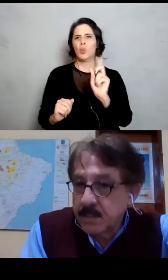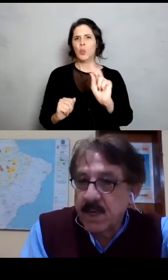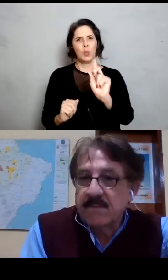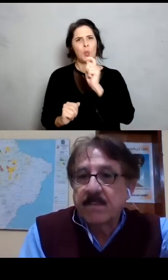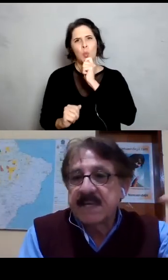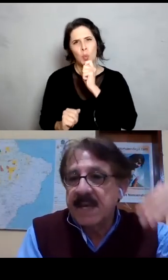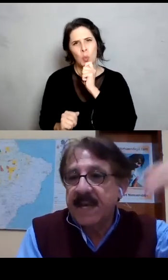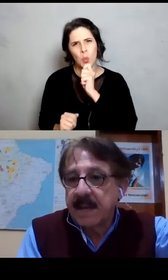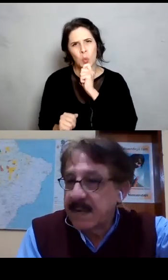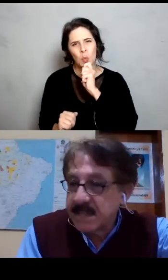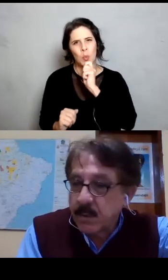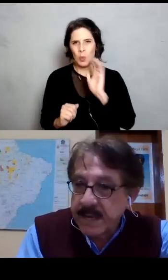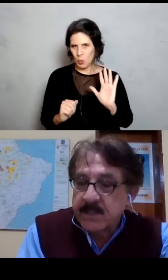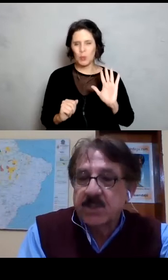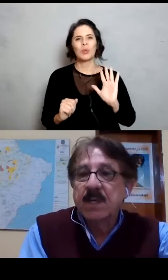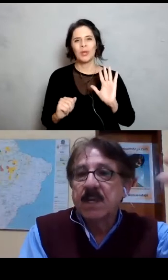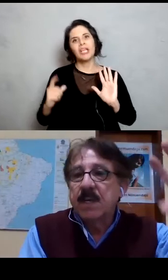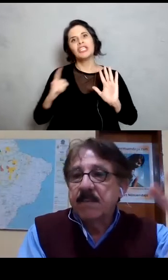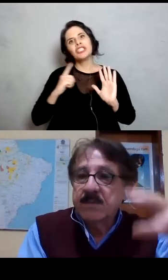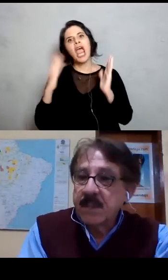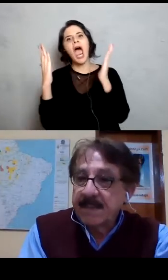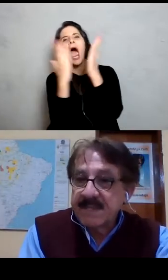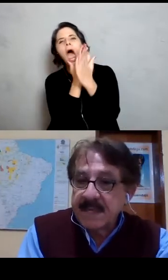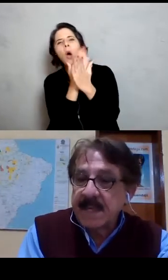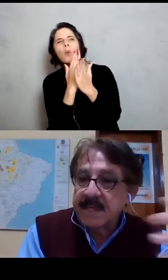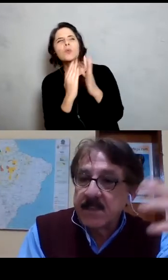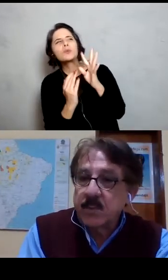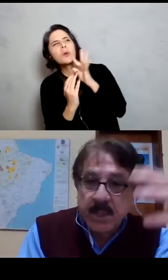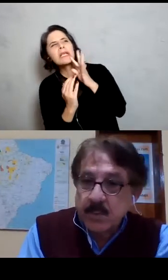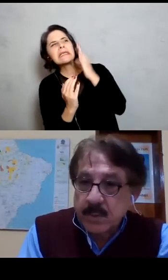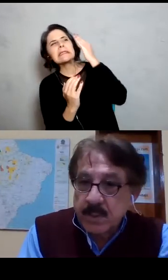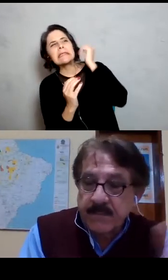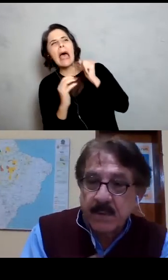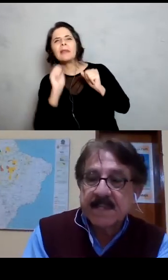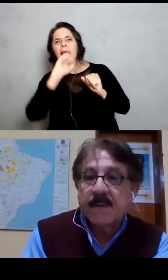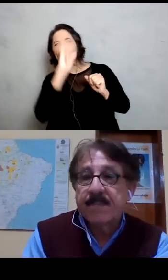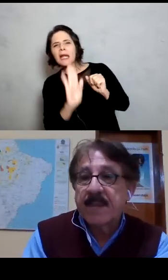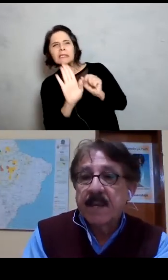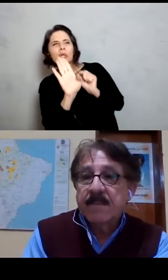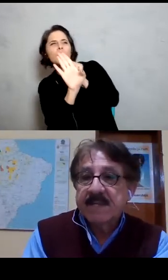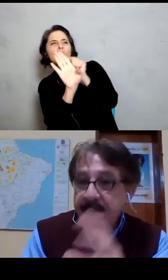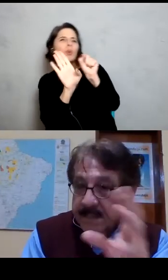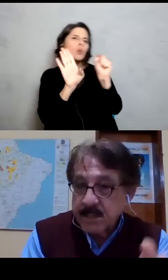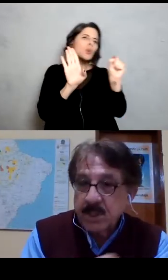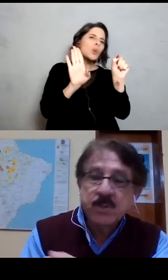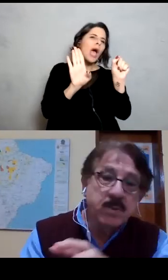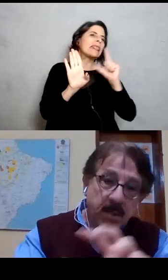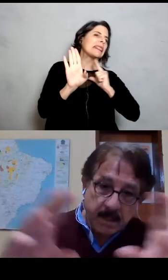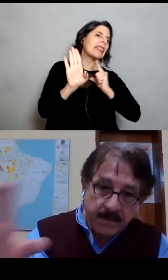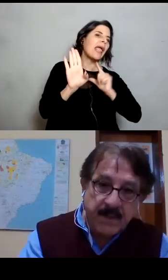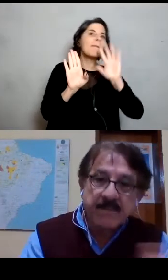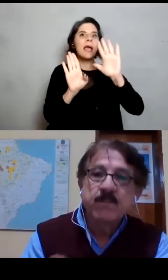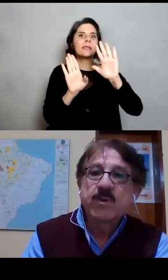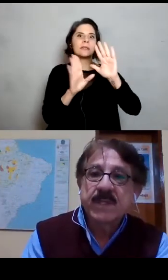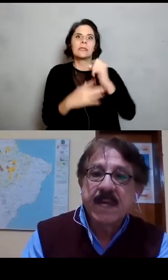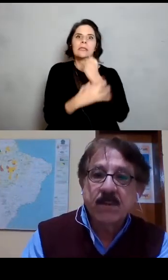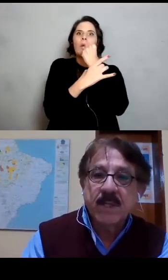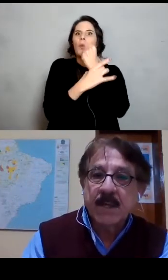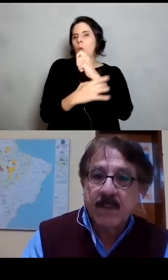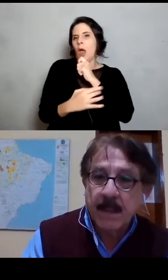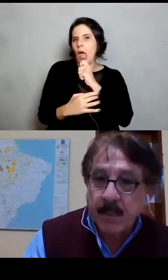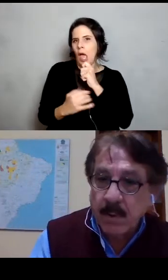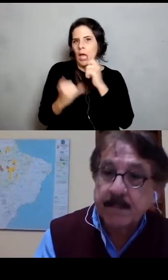povos que moravam mais a oeste, mas não dá para dizer que era segura toda a informação. Mas, apesar disso, enfim, vamos